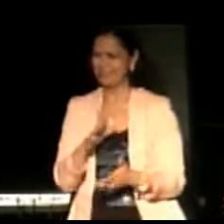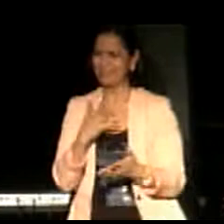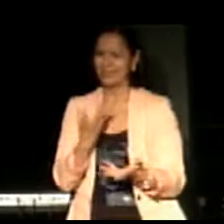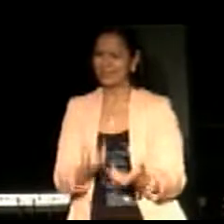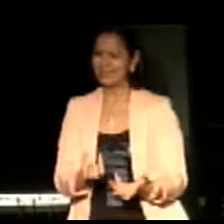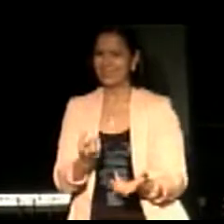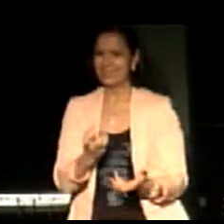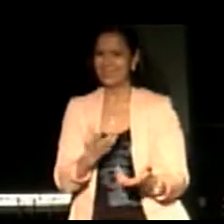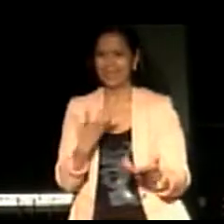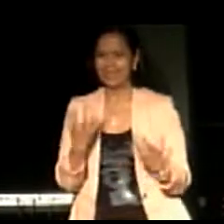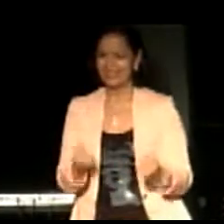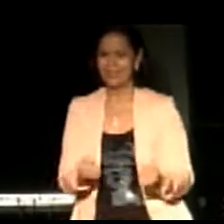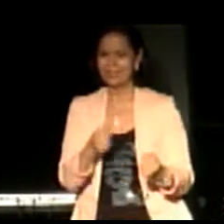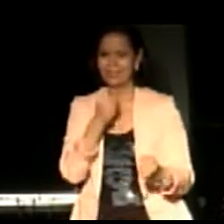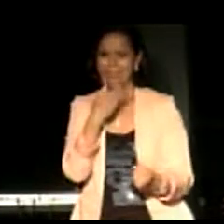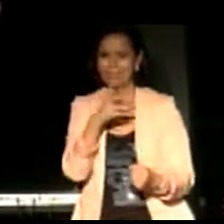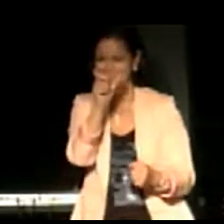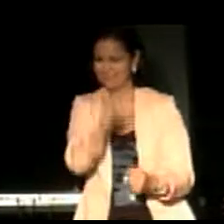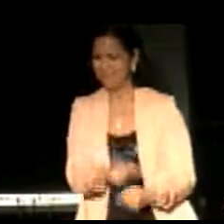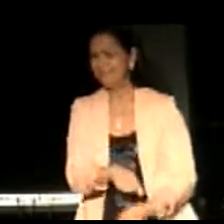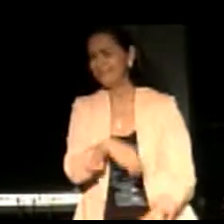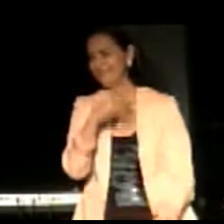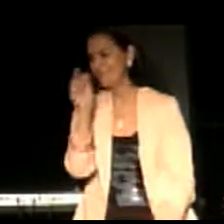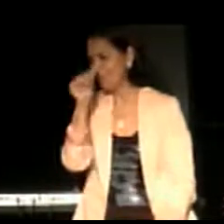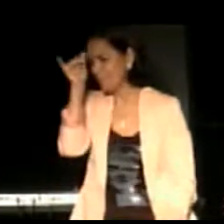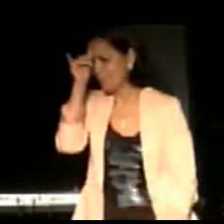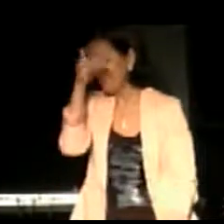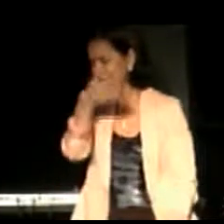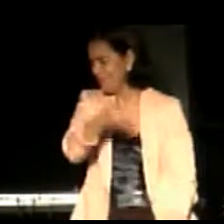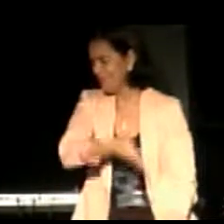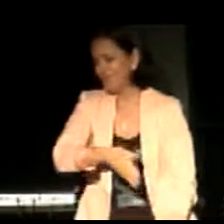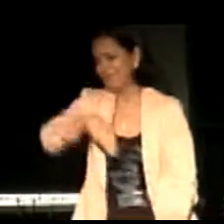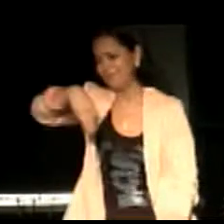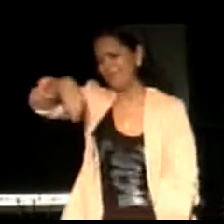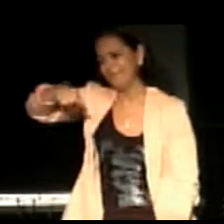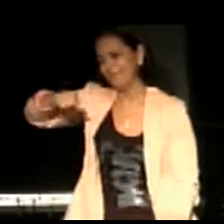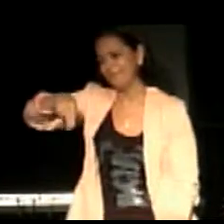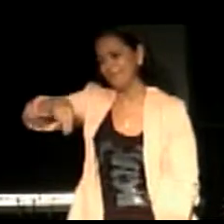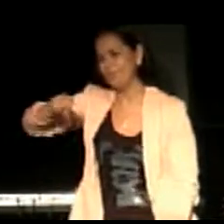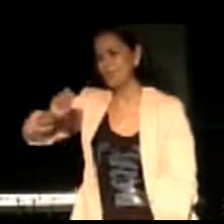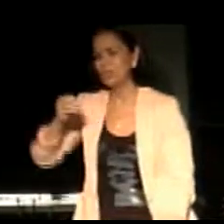nossa cultura. Por isso, eu quero esclarecer a vocês